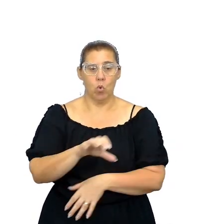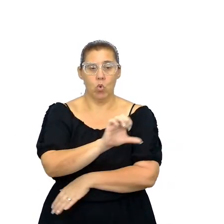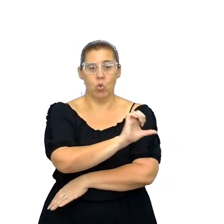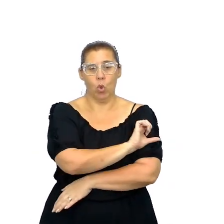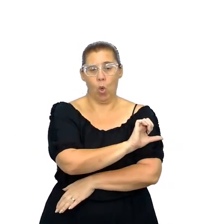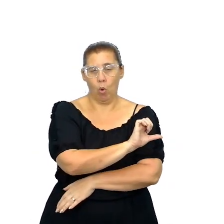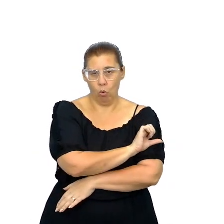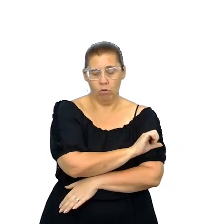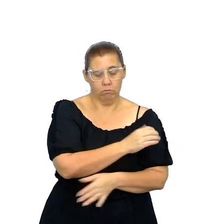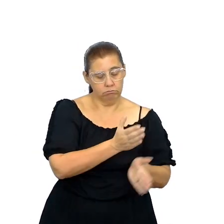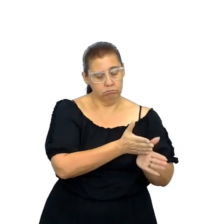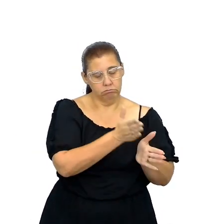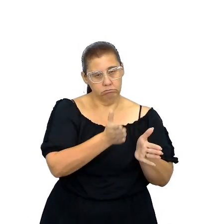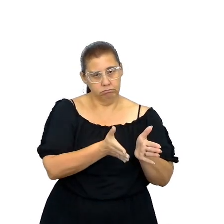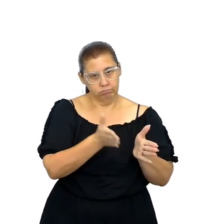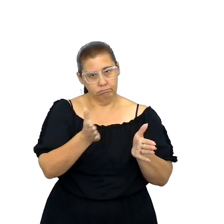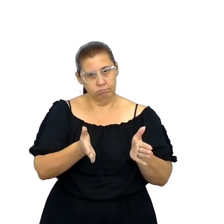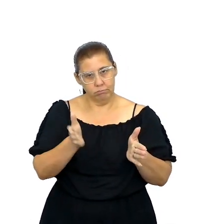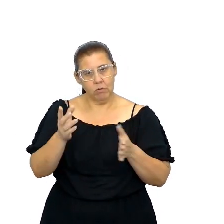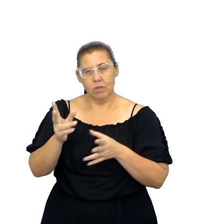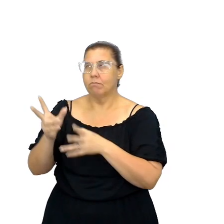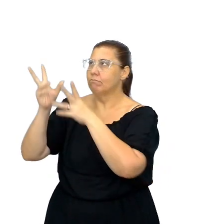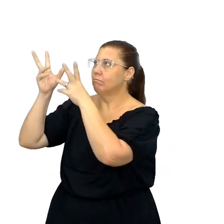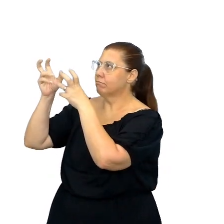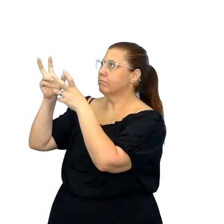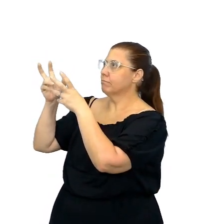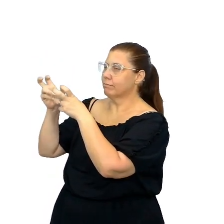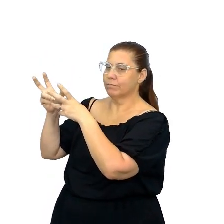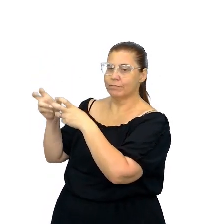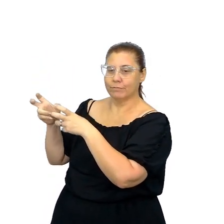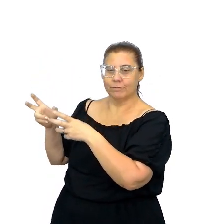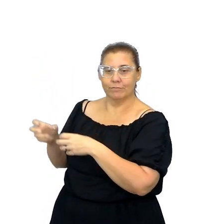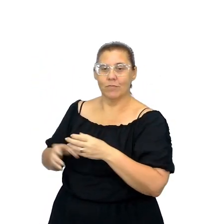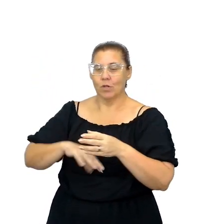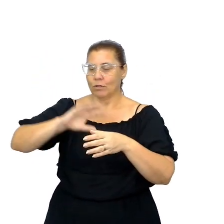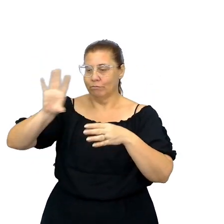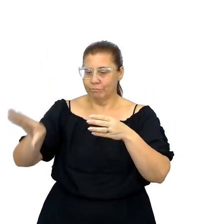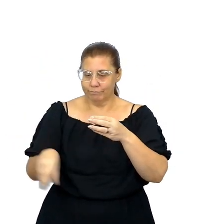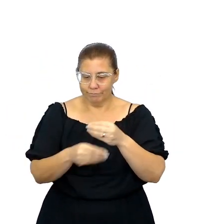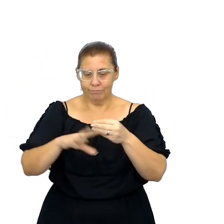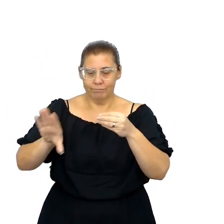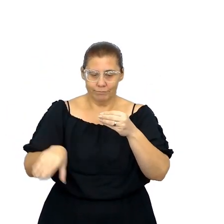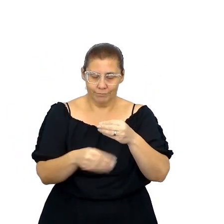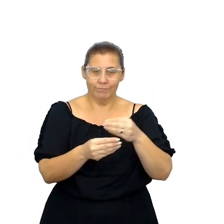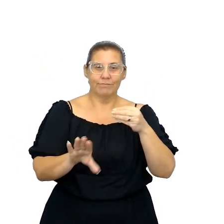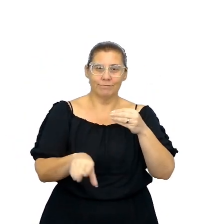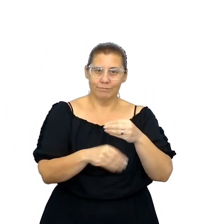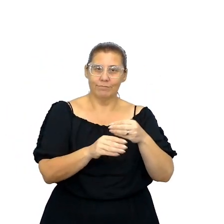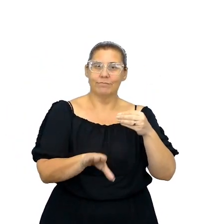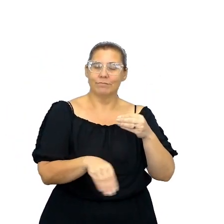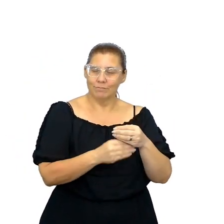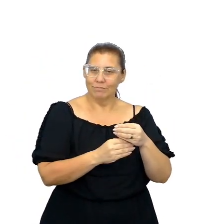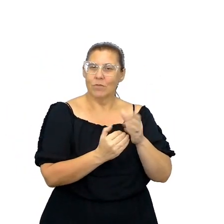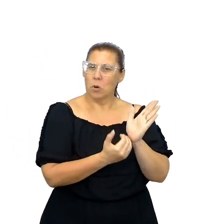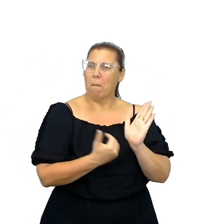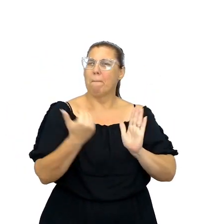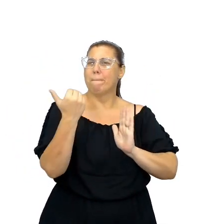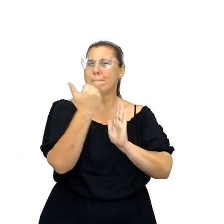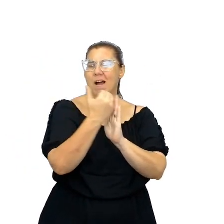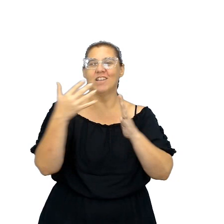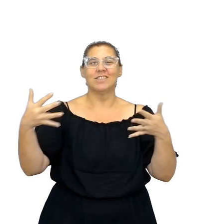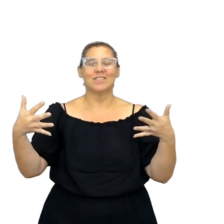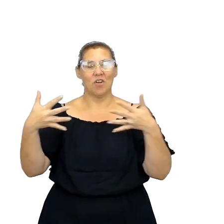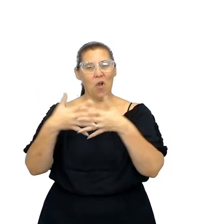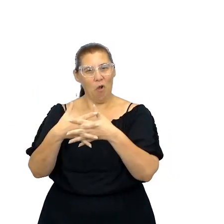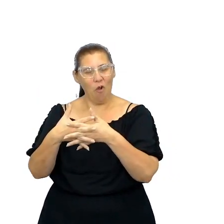o processo, como vocês estão percebendo, ele vai acrescentando a cada ano um pouco mais de complexidade